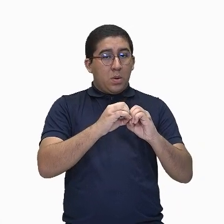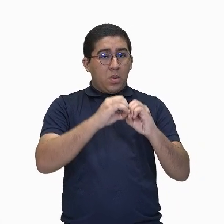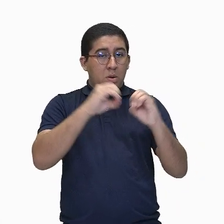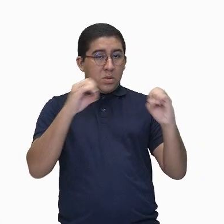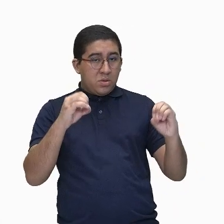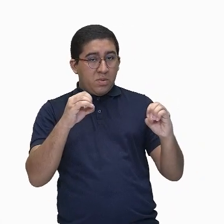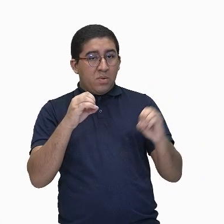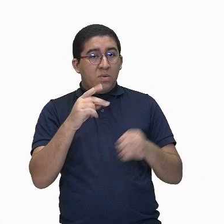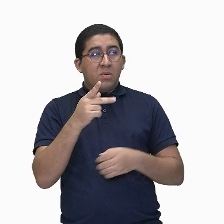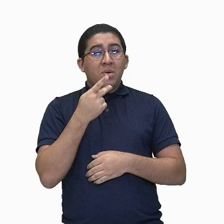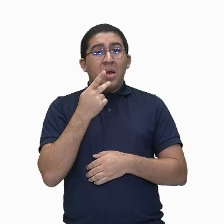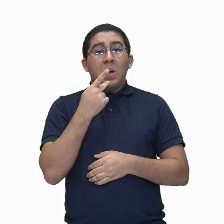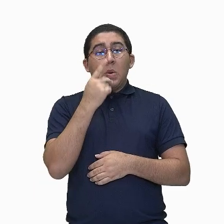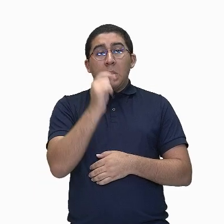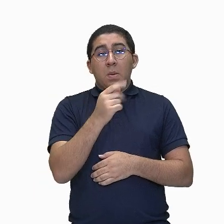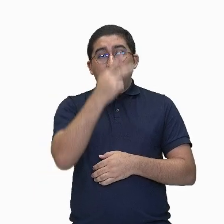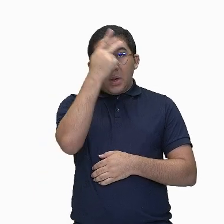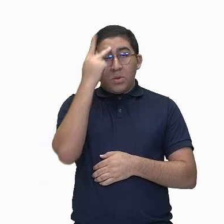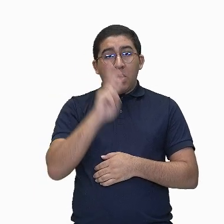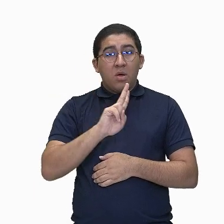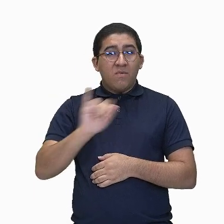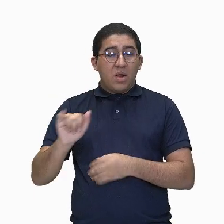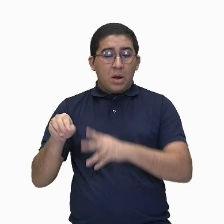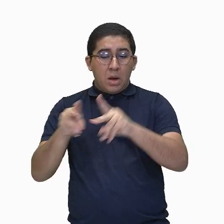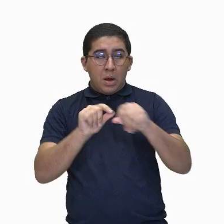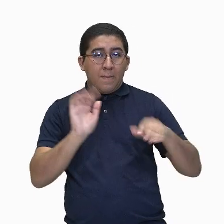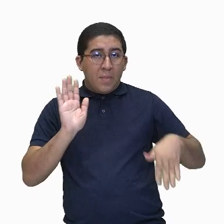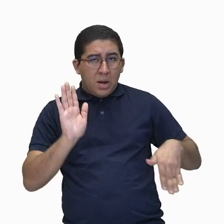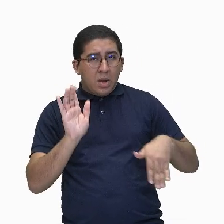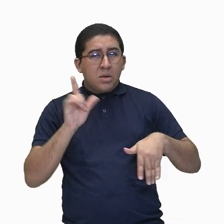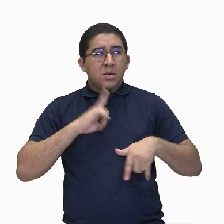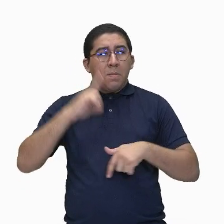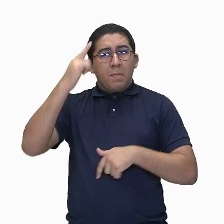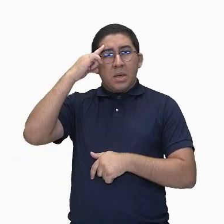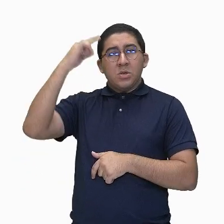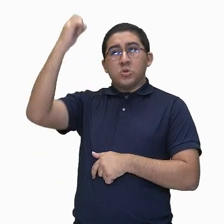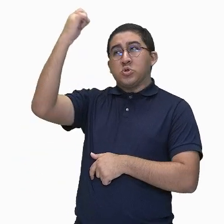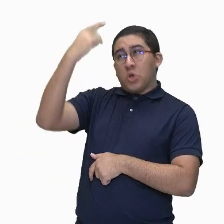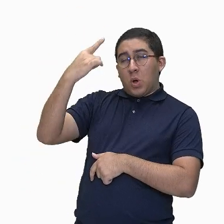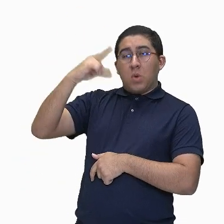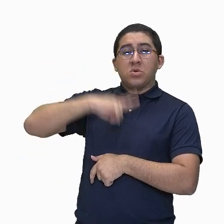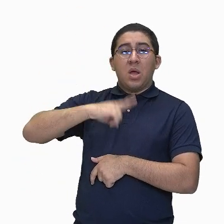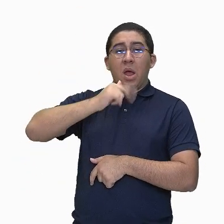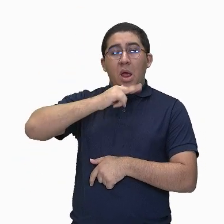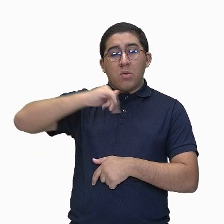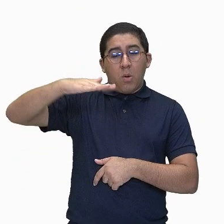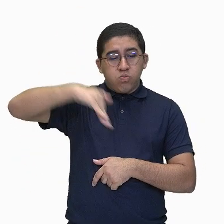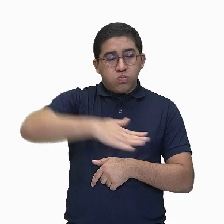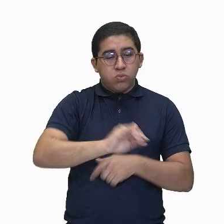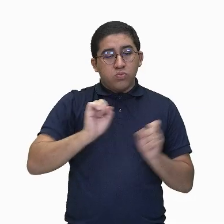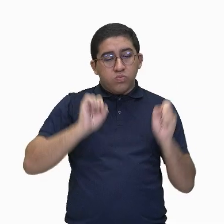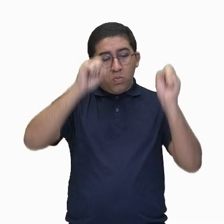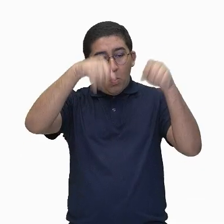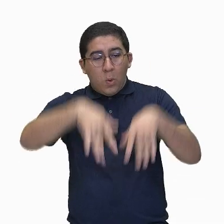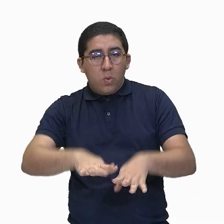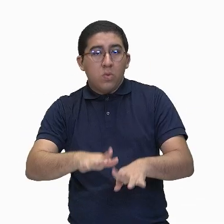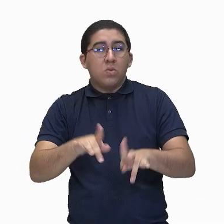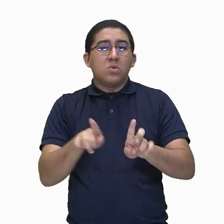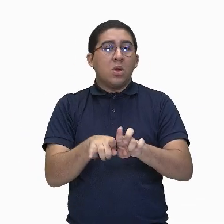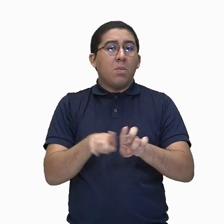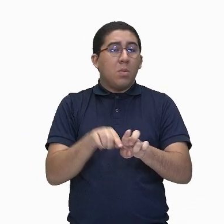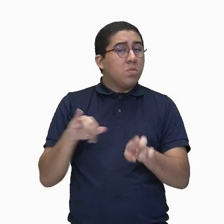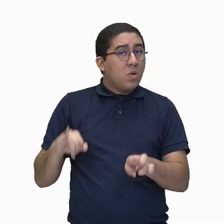vai à praia, a ideia está o dia ensolarado, não é isso? Para você mergulhar, né, no rio e